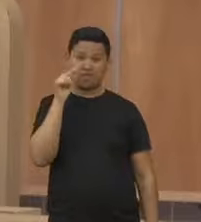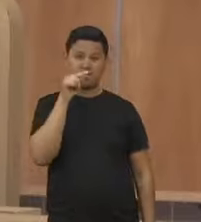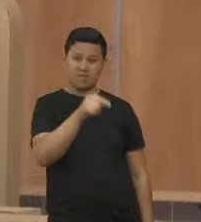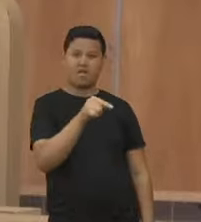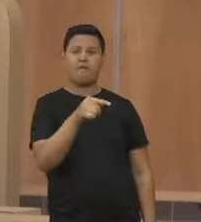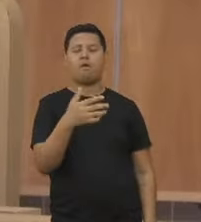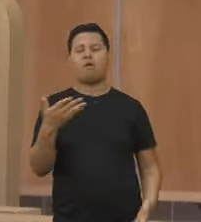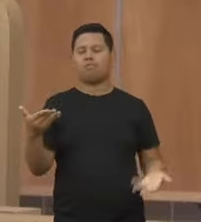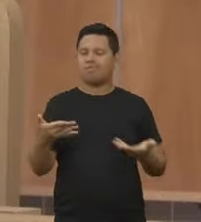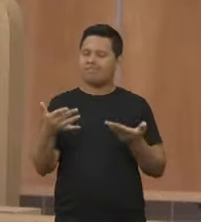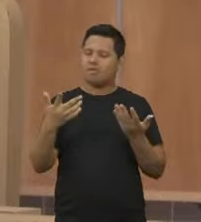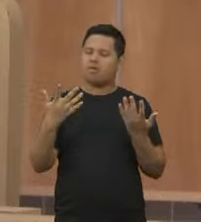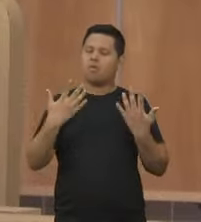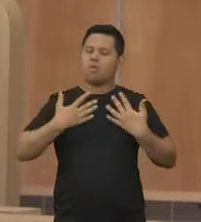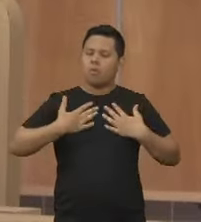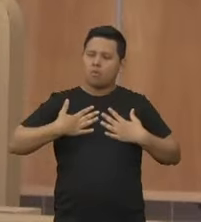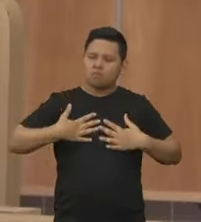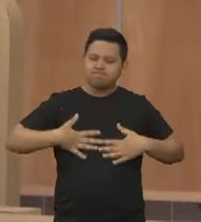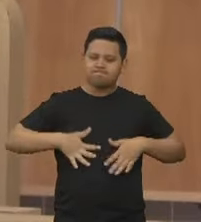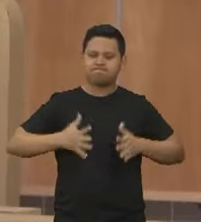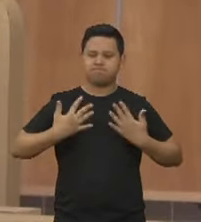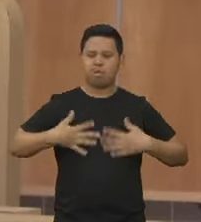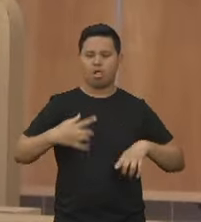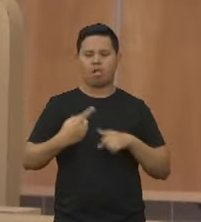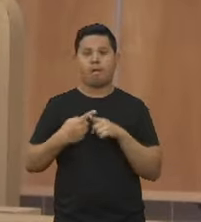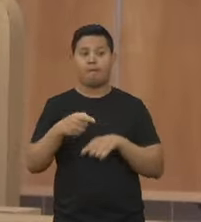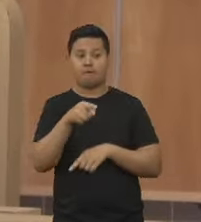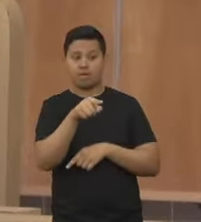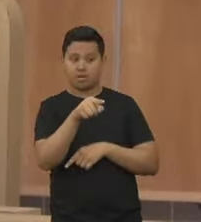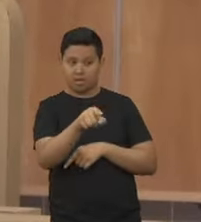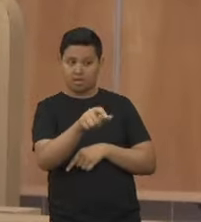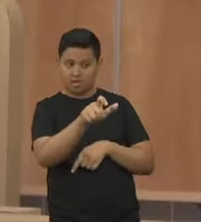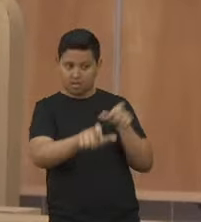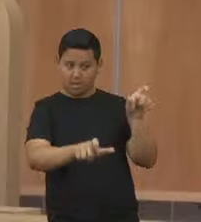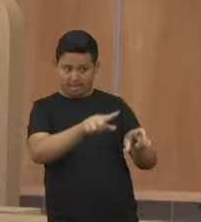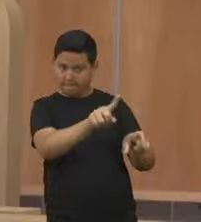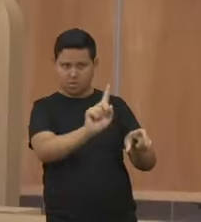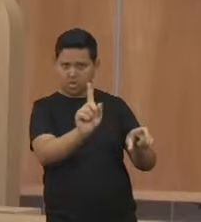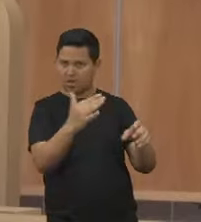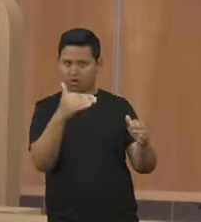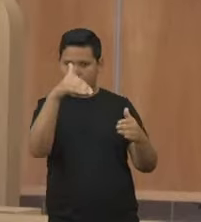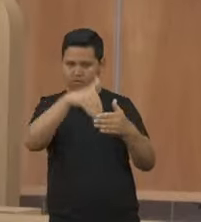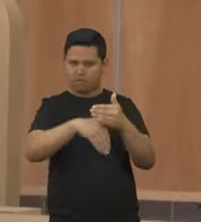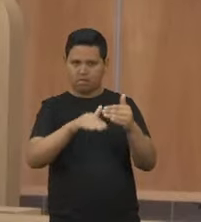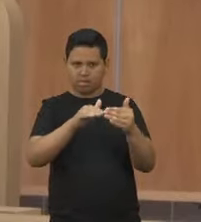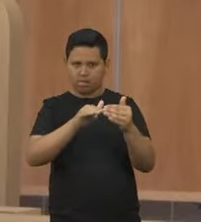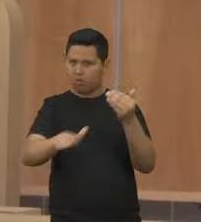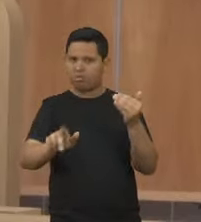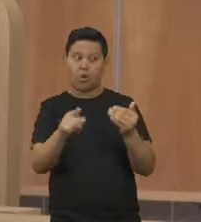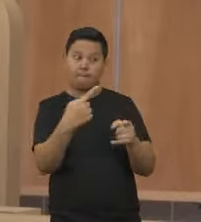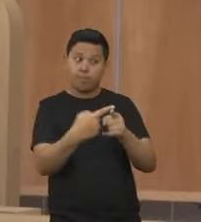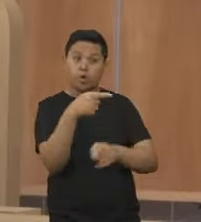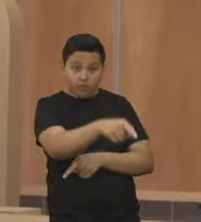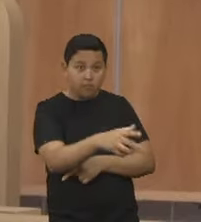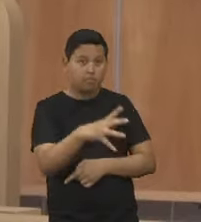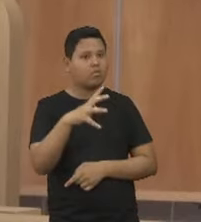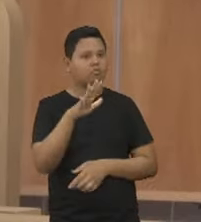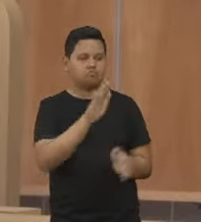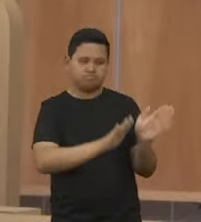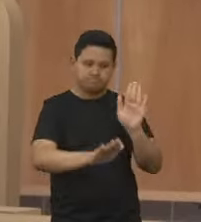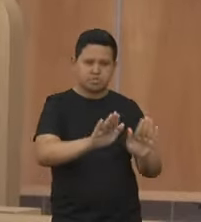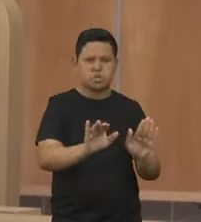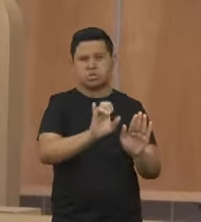aqui tranquilos, que ninguém vai votar contra vocês, porque vocês cuidam, e cuidam muito bem. E se alguém quiser duvidar